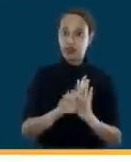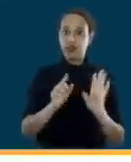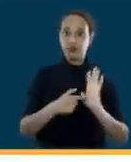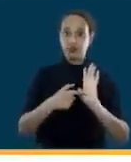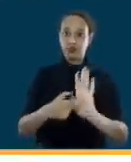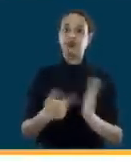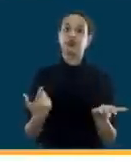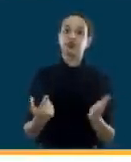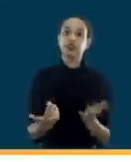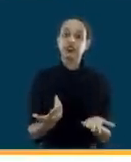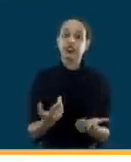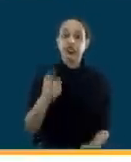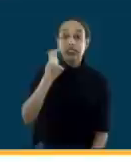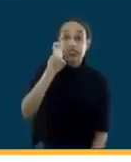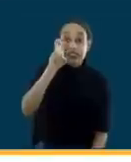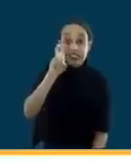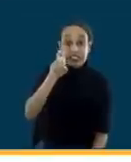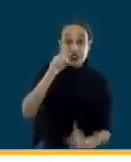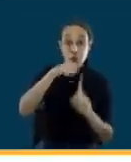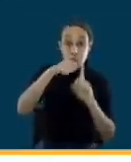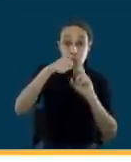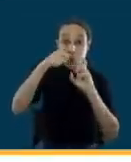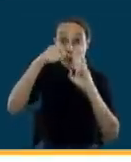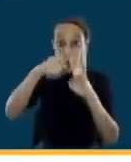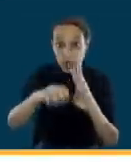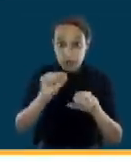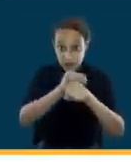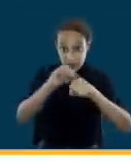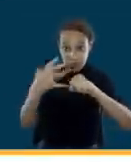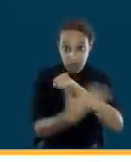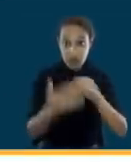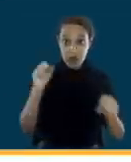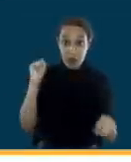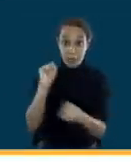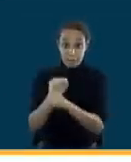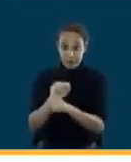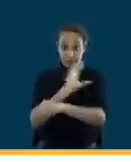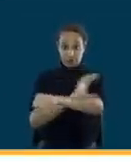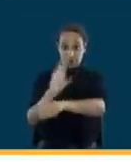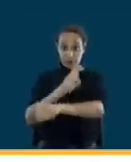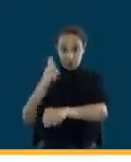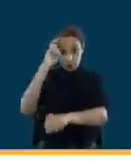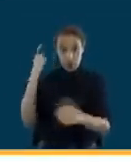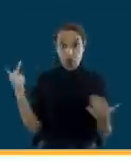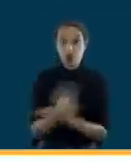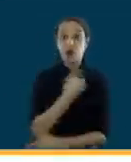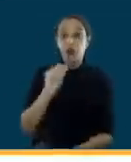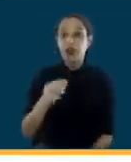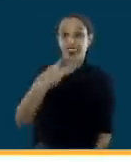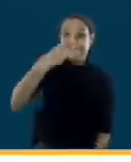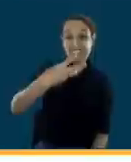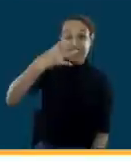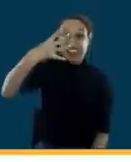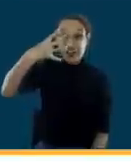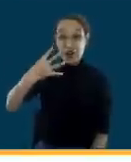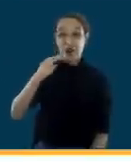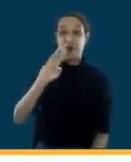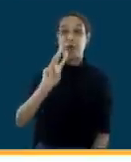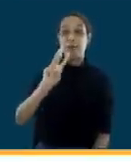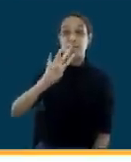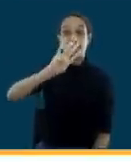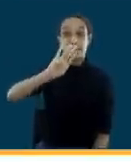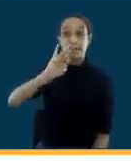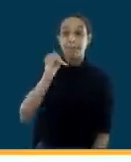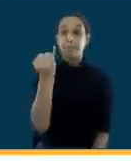meses de pandemia, a paralisação da economia da cultura e da arte no Estado do Rio de Janeiro deixou de gerar na economia 34 bilhões de reais.